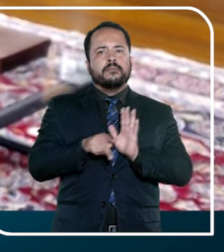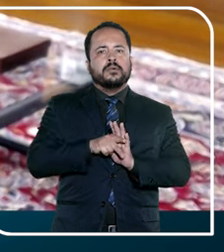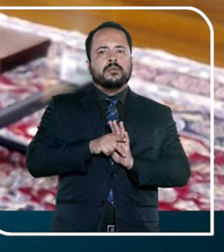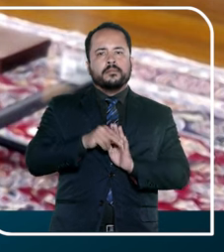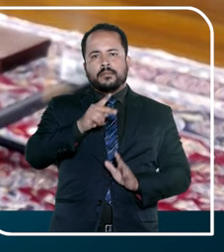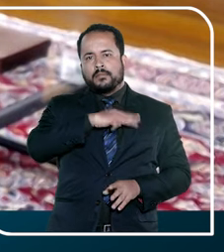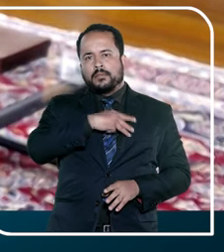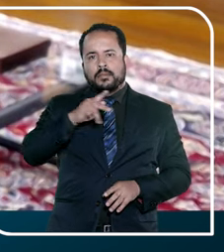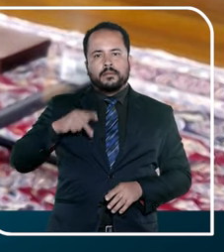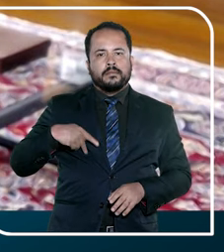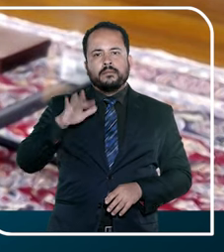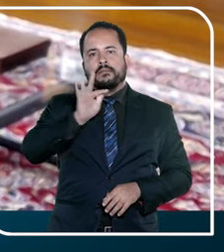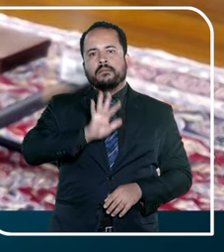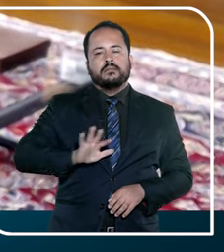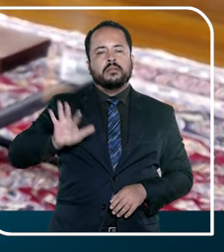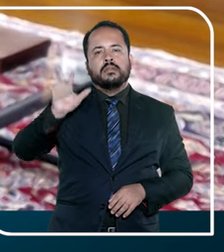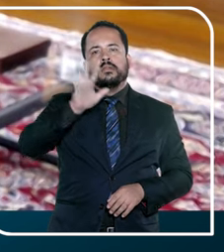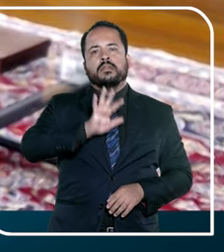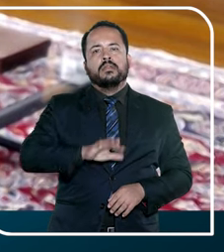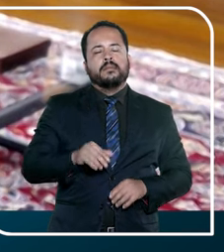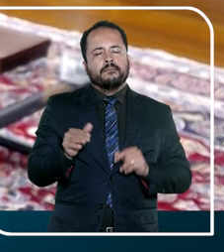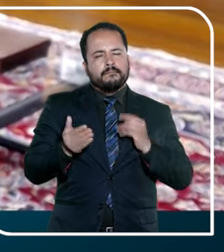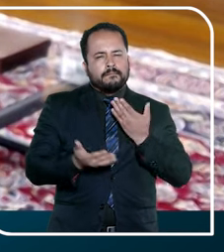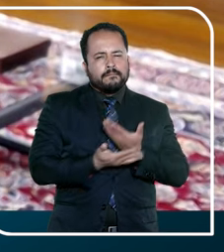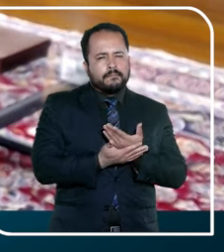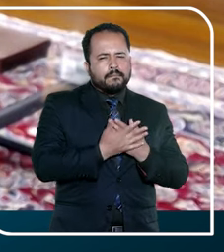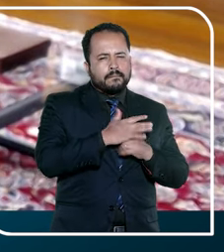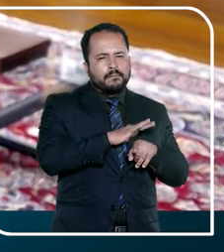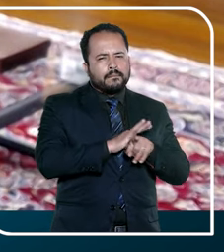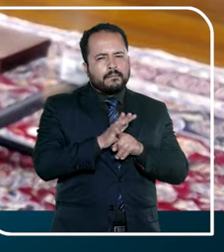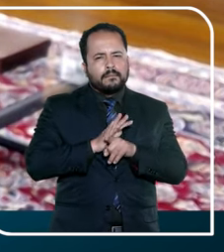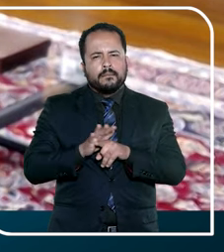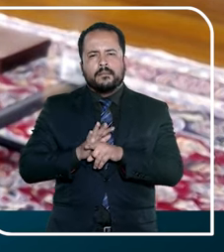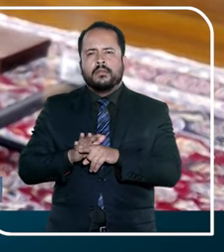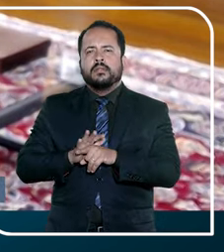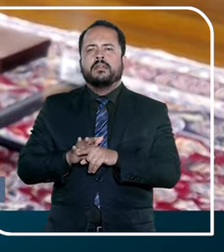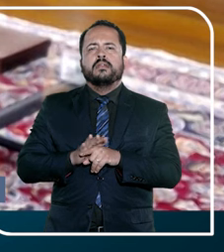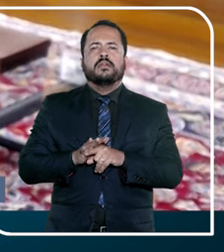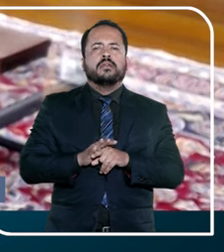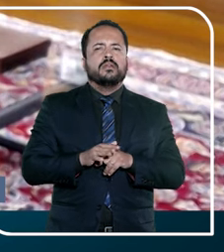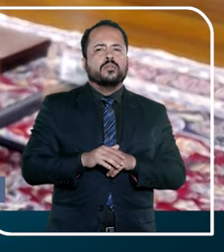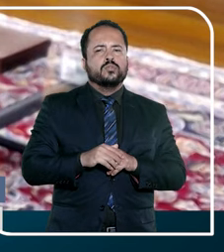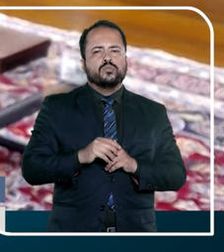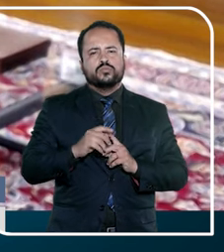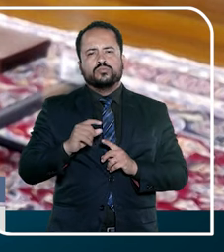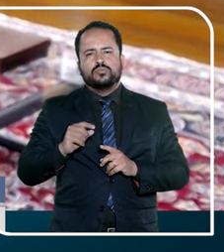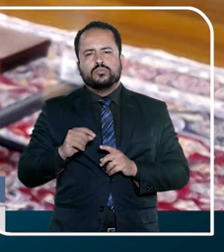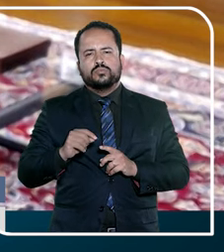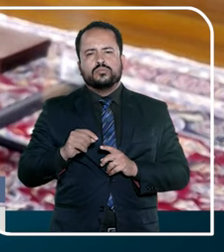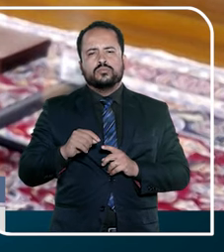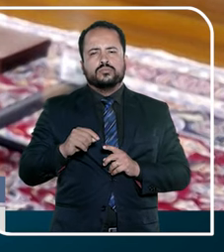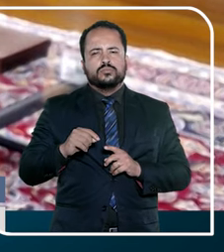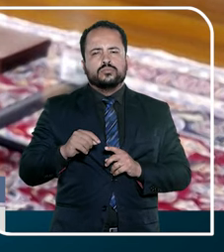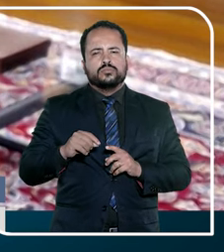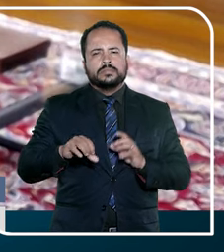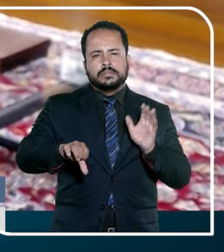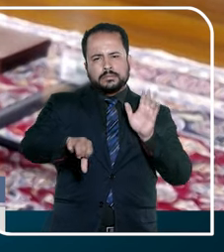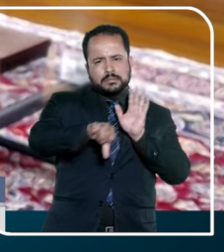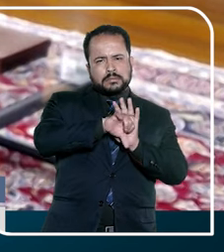Federal fez um estudo para mostrar que eh se todos os crimes de contrabando